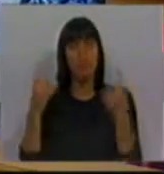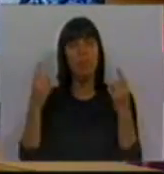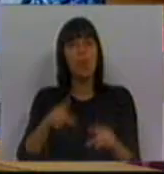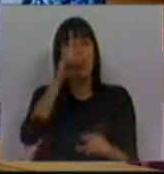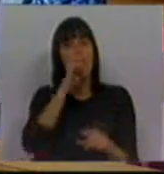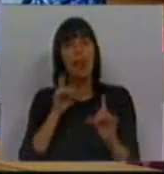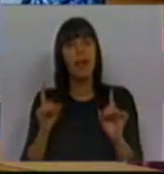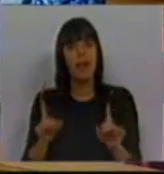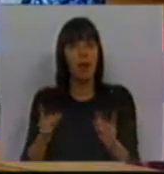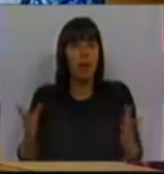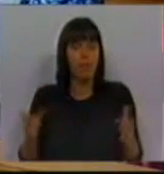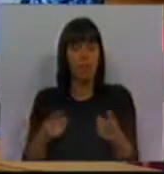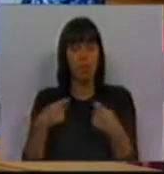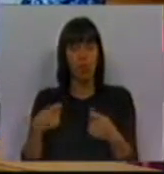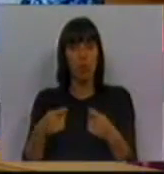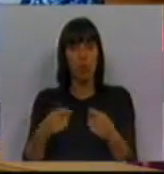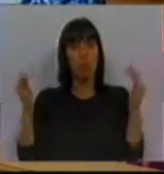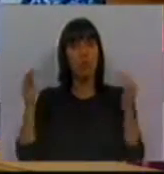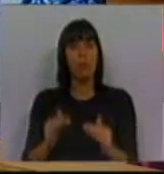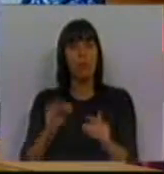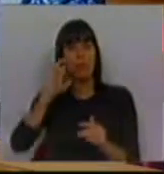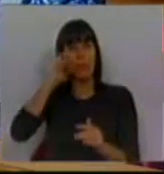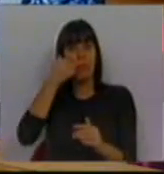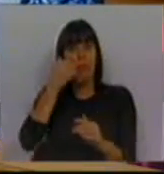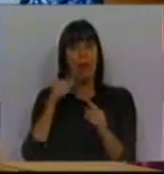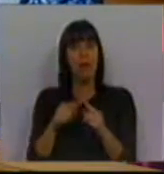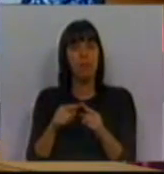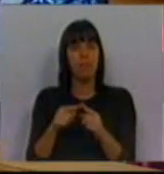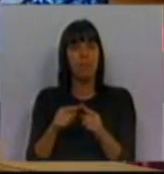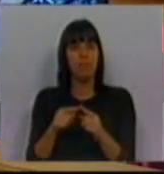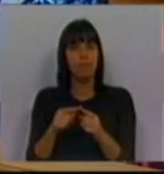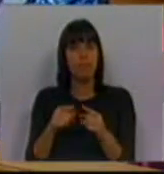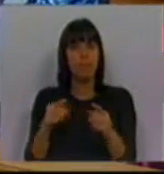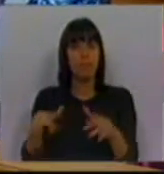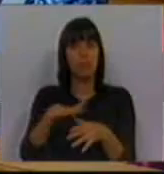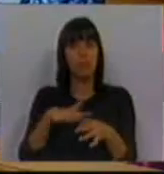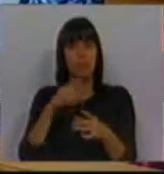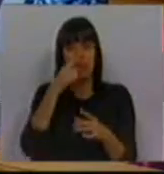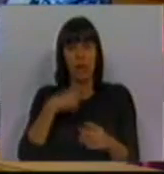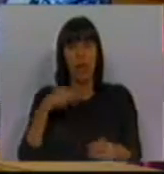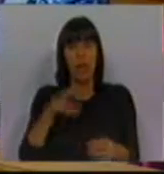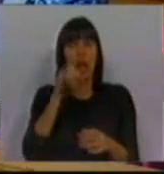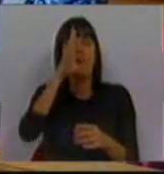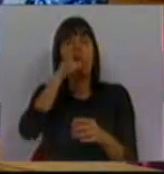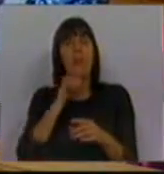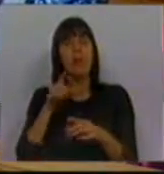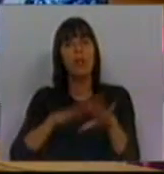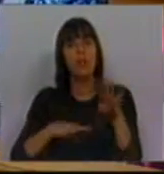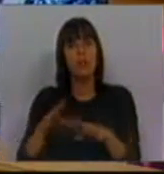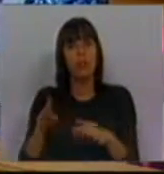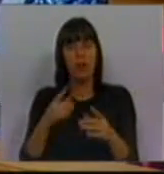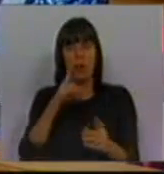para lembrar que os custos para minimizar os estragos do conjunto de erros que o Ministério cometeu